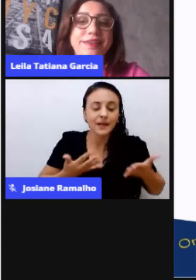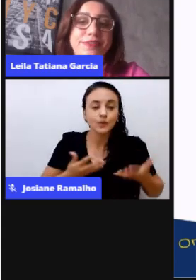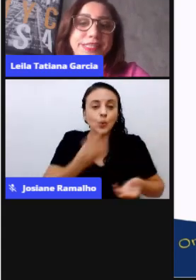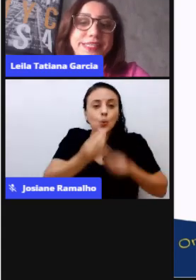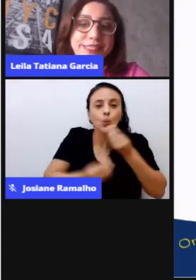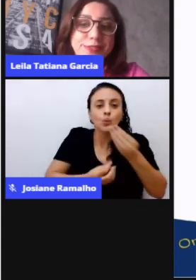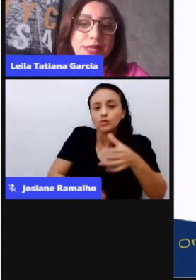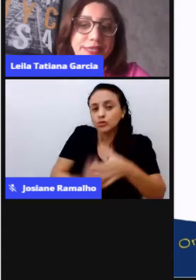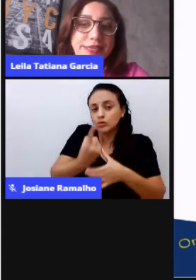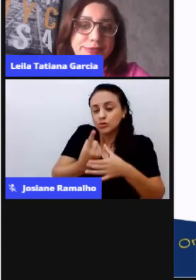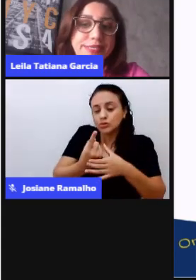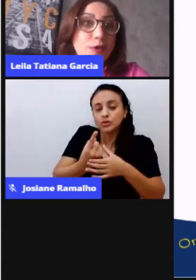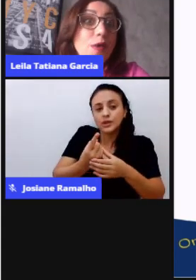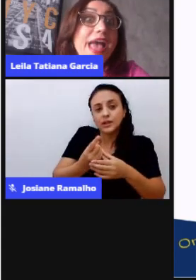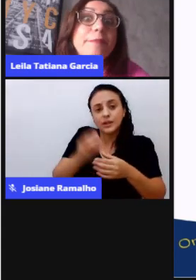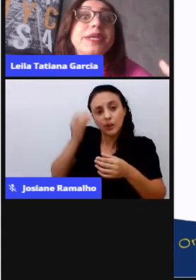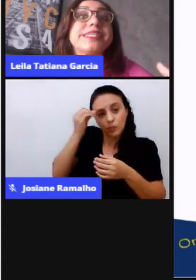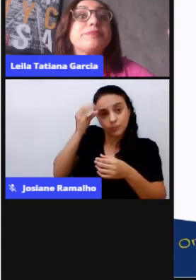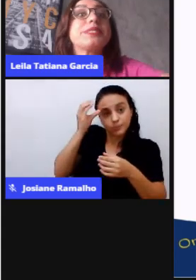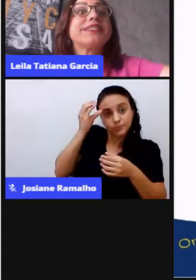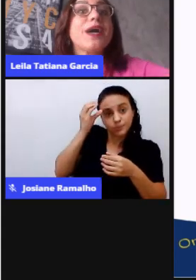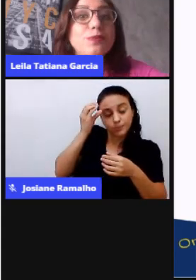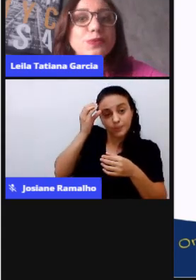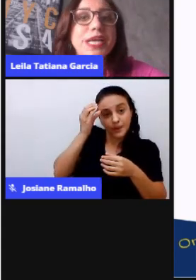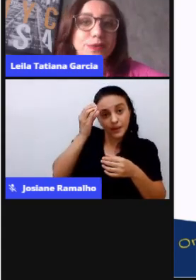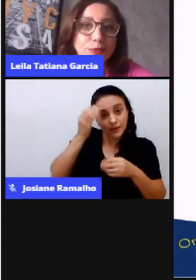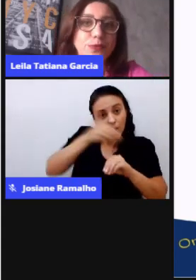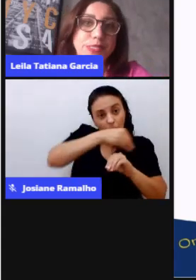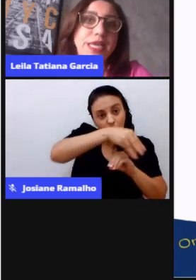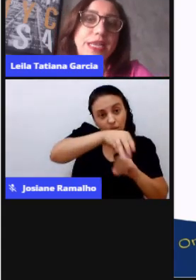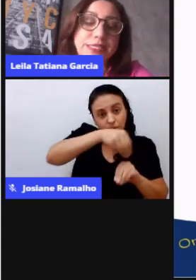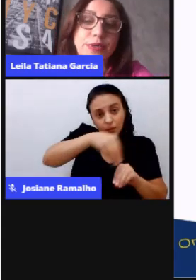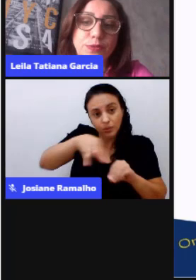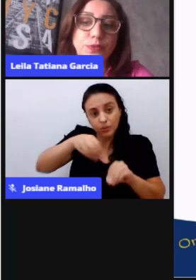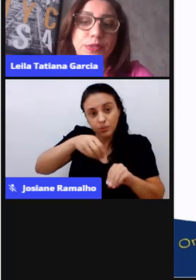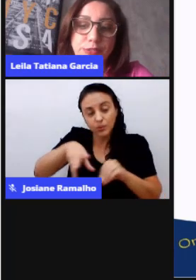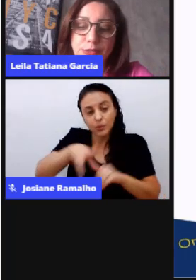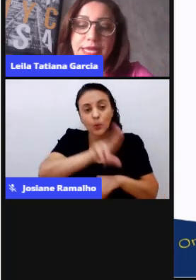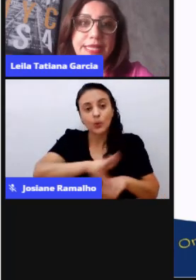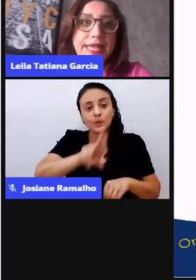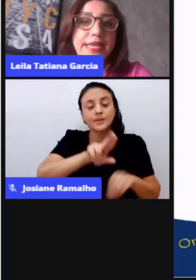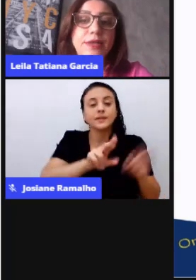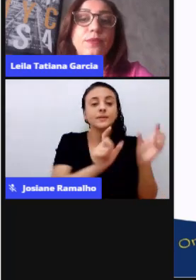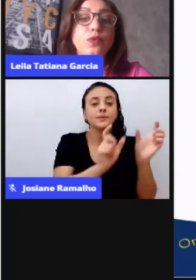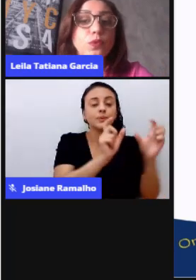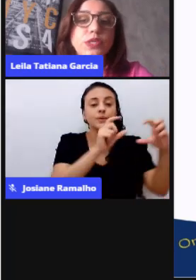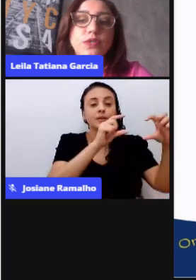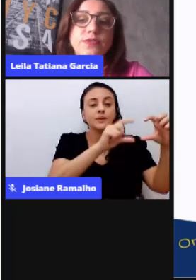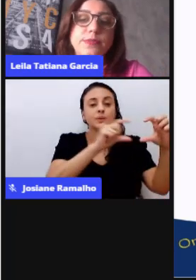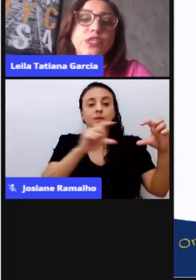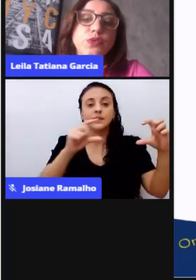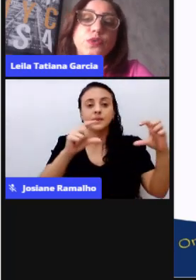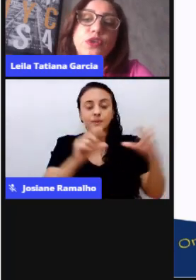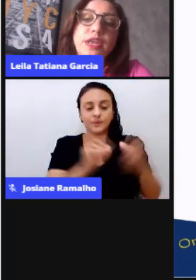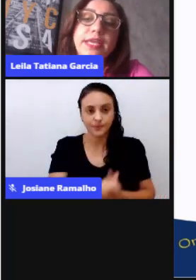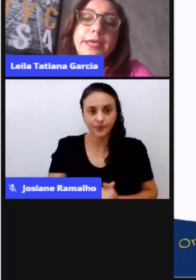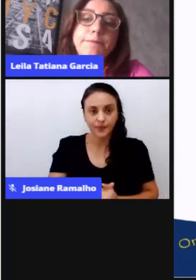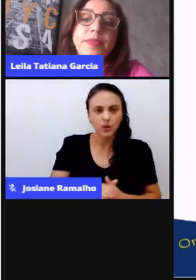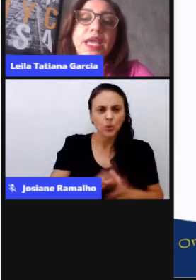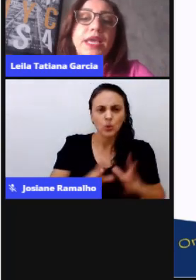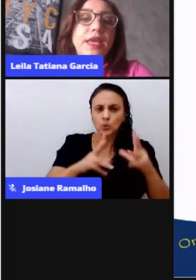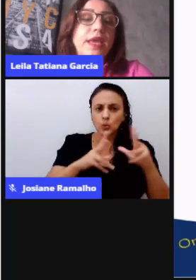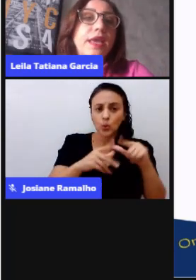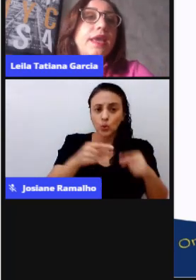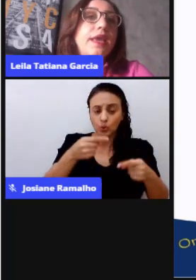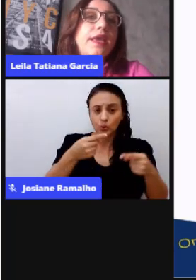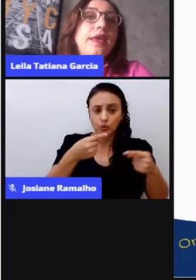conhecimento através desses quadrinhos? Qual é a percepção dos alunos em relação a tudo isso? Tá? Então, tudo isso nós vamos discutir